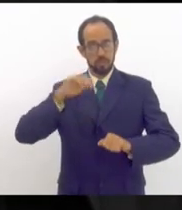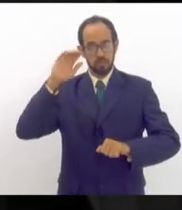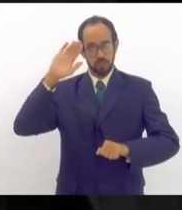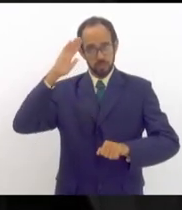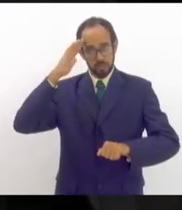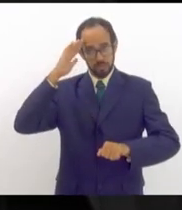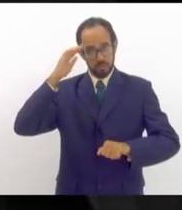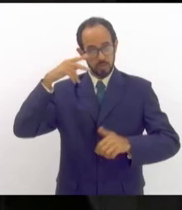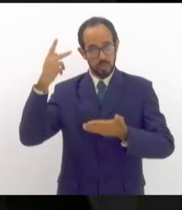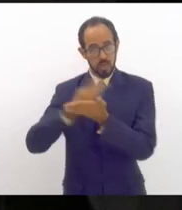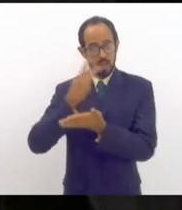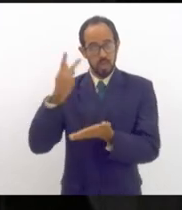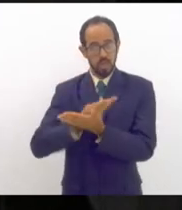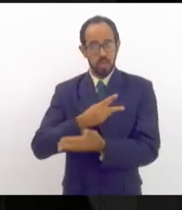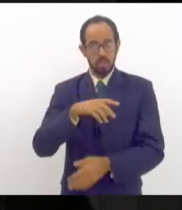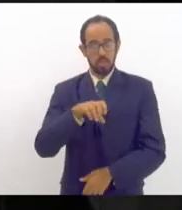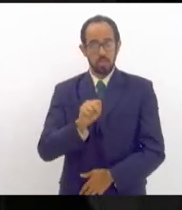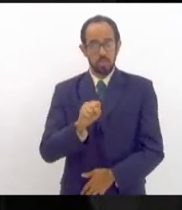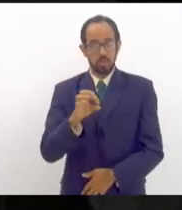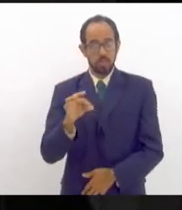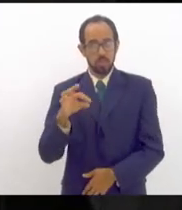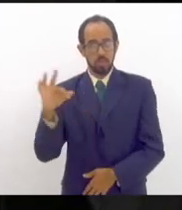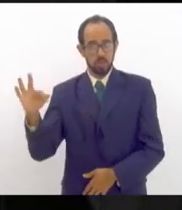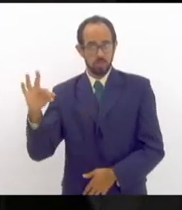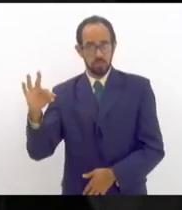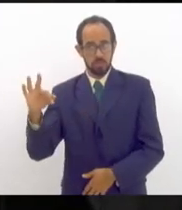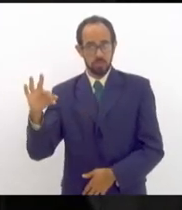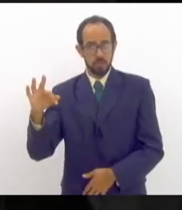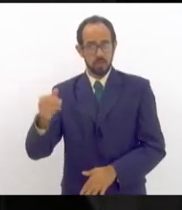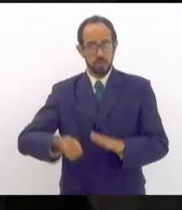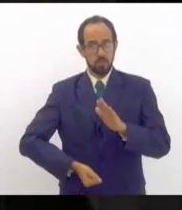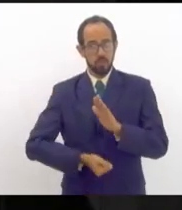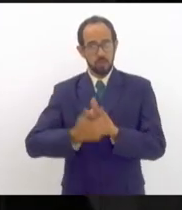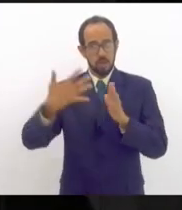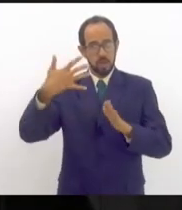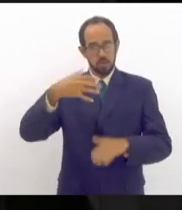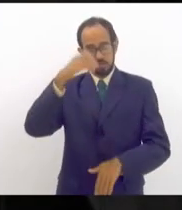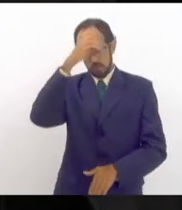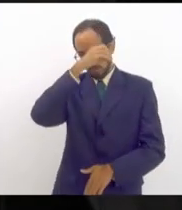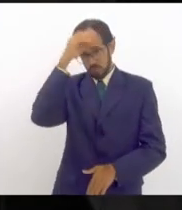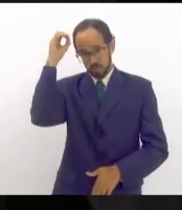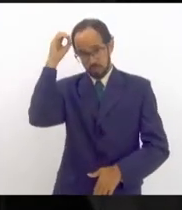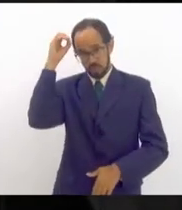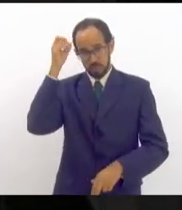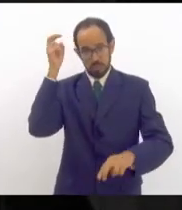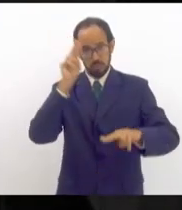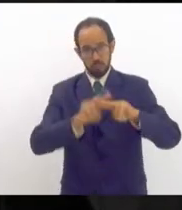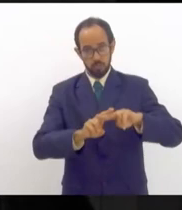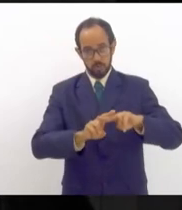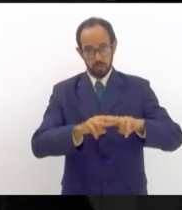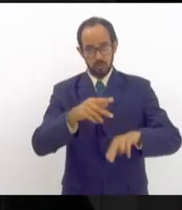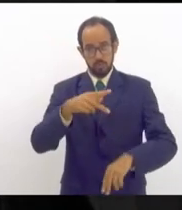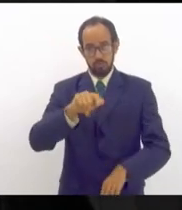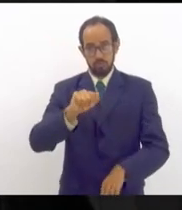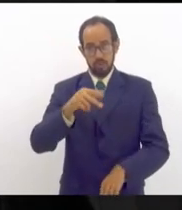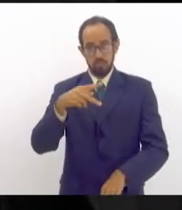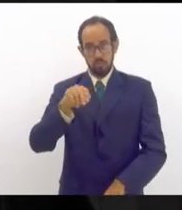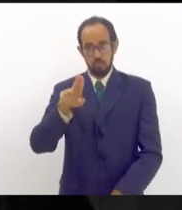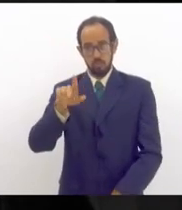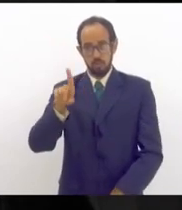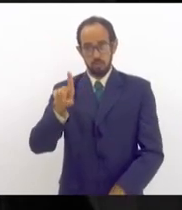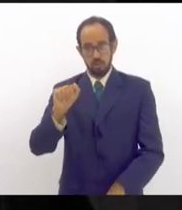do STF muitos desses inocentes estão presos lá na papuda e eu não vi nenhum